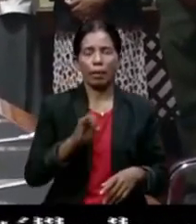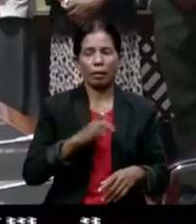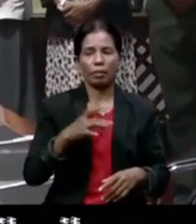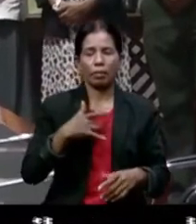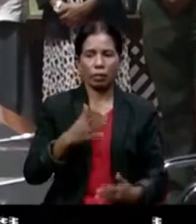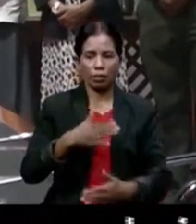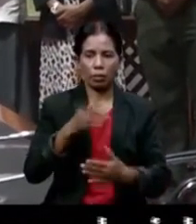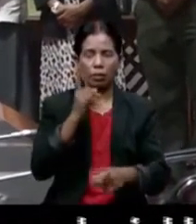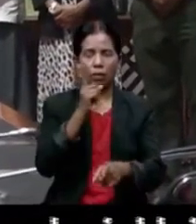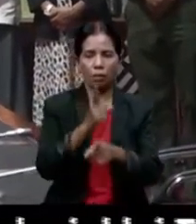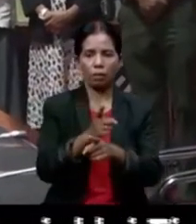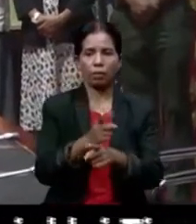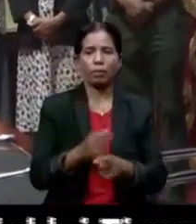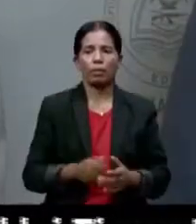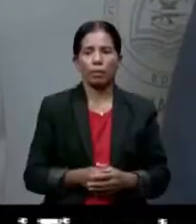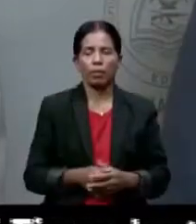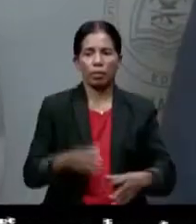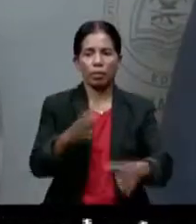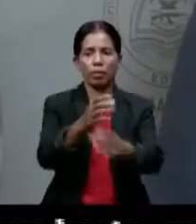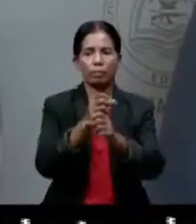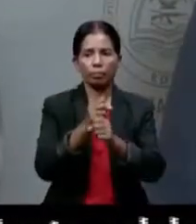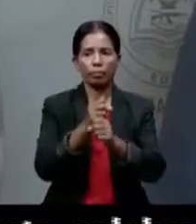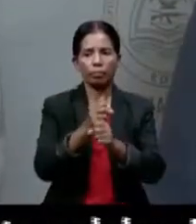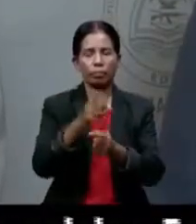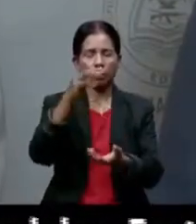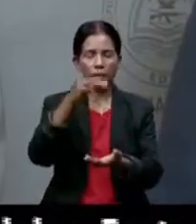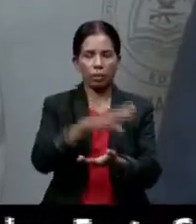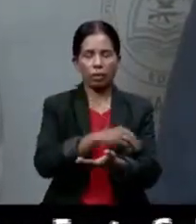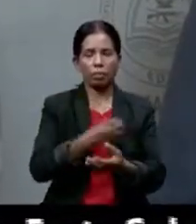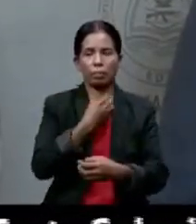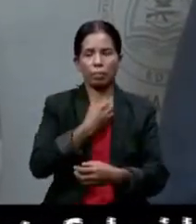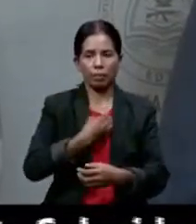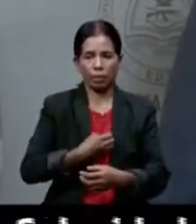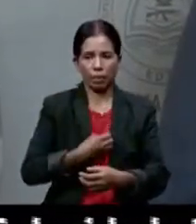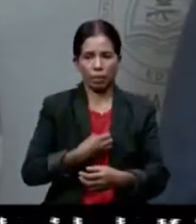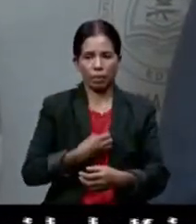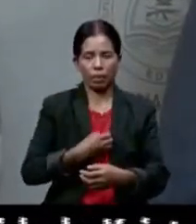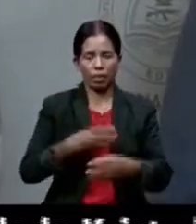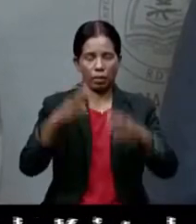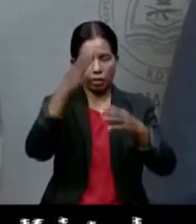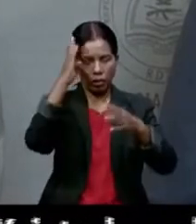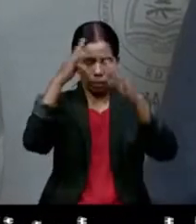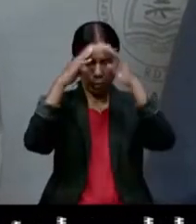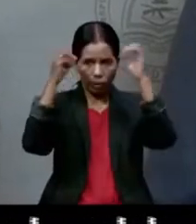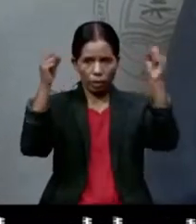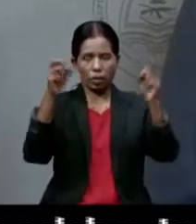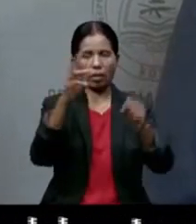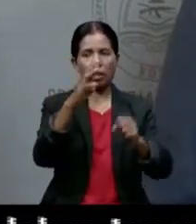tebes, a tu simo medalha né? Così, signor Presidente RDTL,